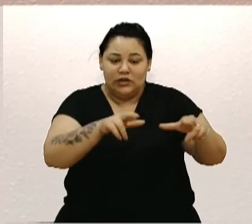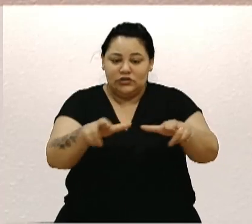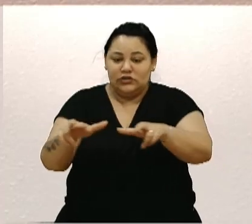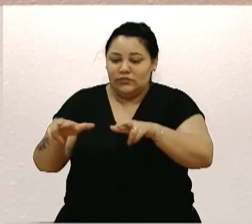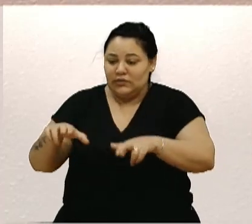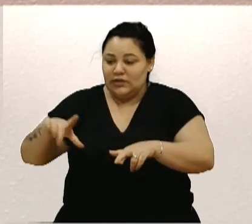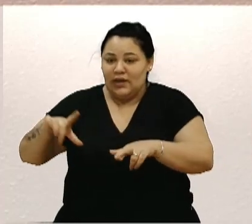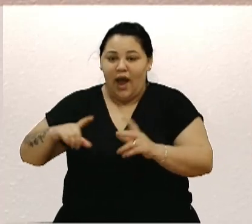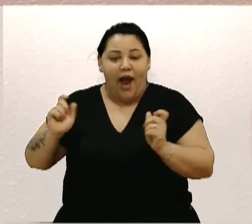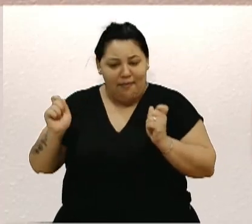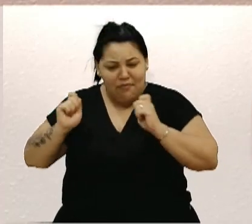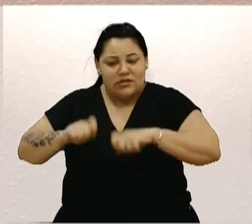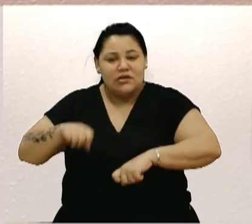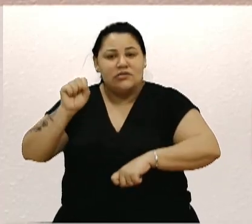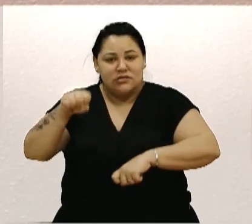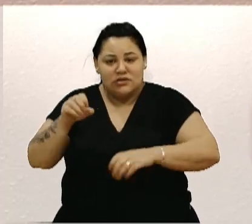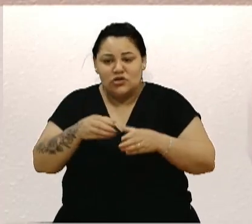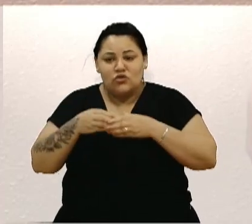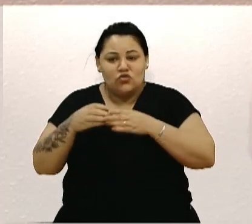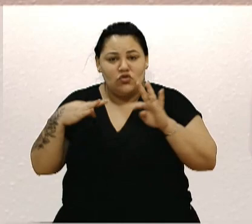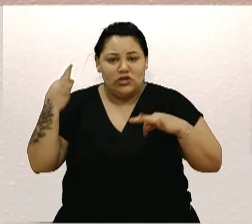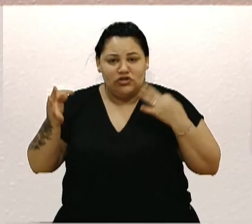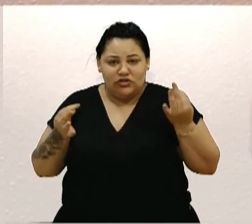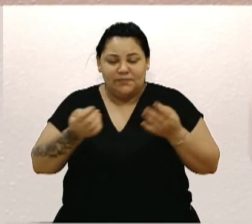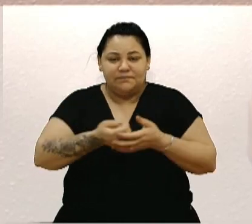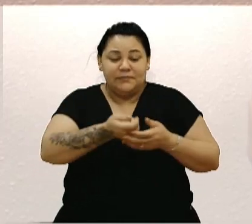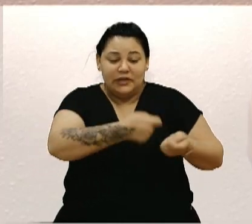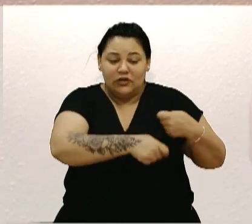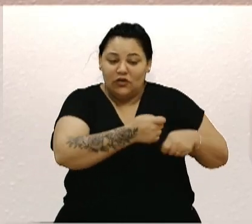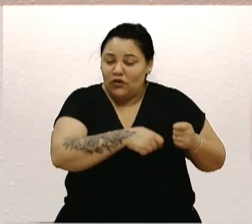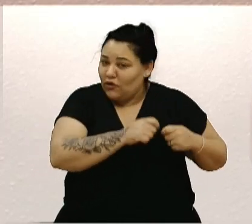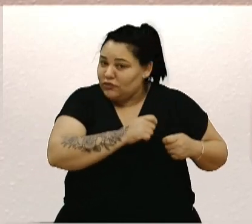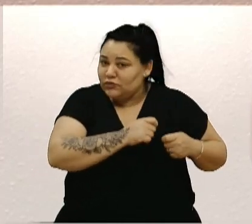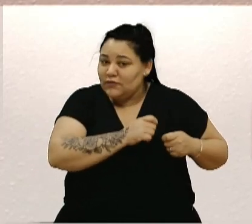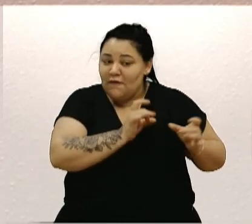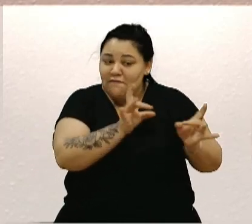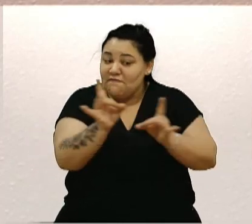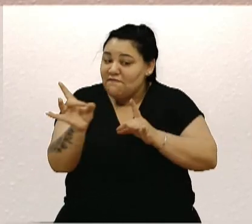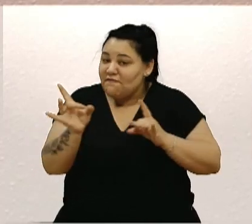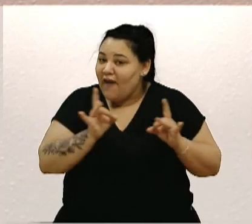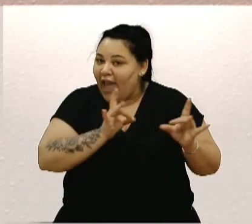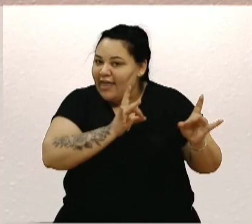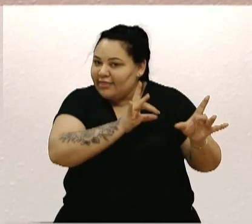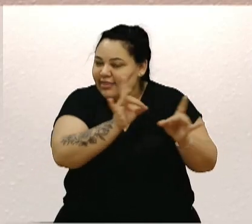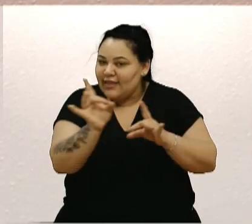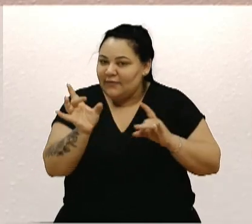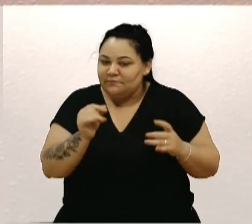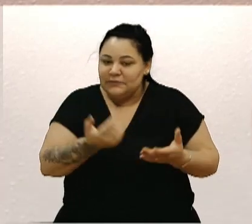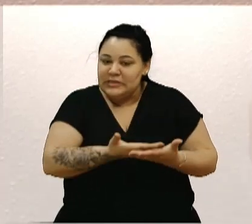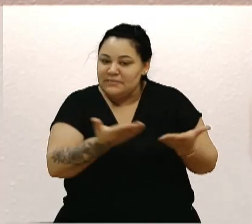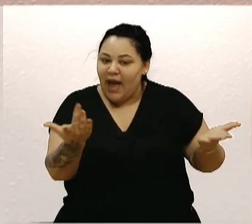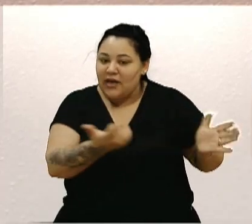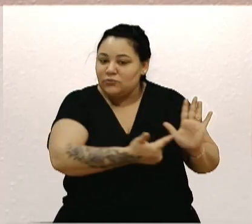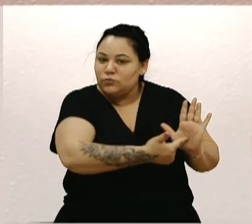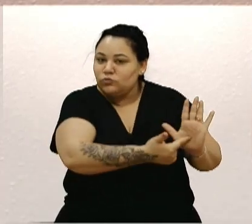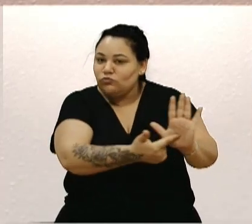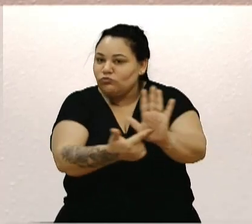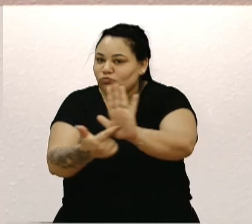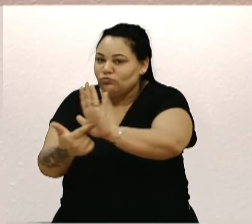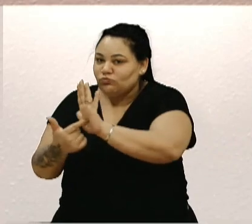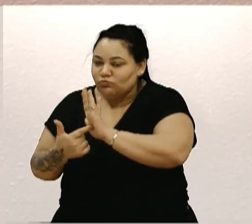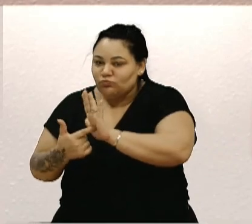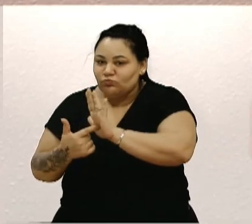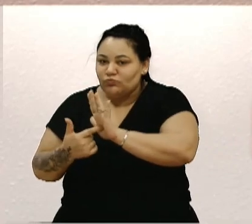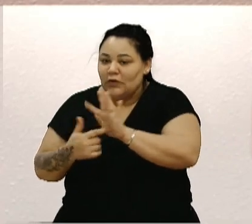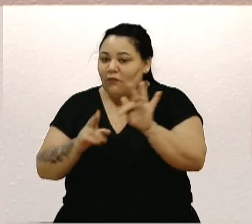potencial turístico no setor. Negócios, promovendo a comercialização e a cessão de espaços para expositores, fornecedores